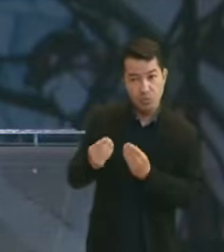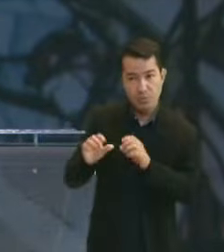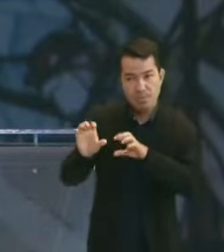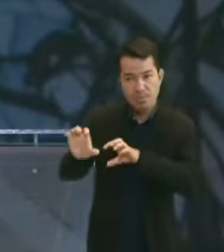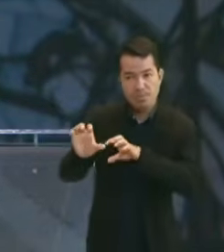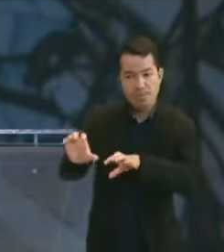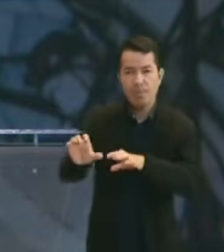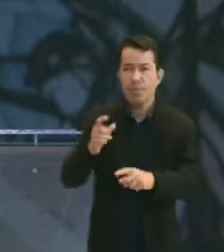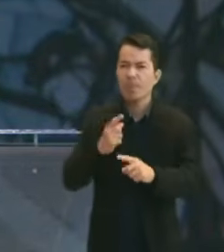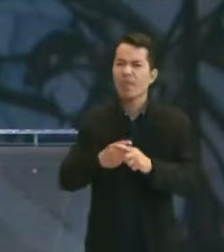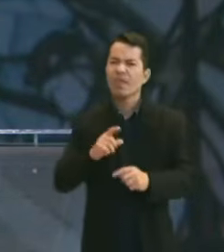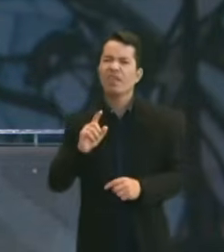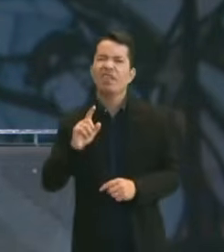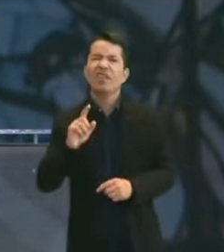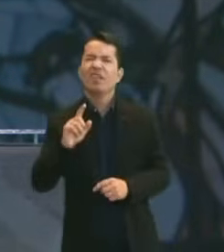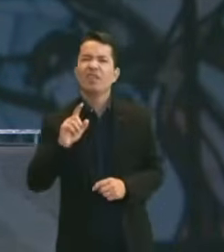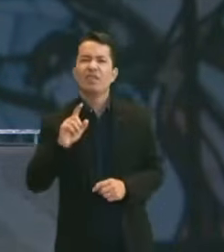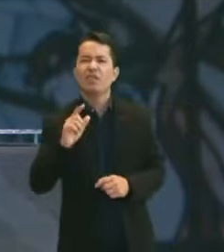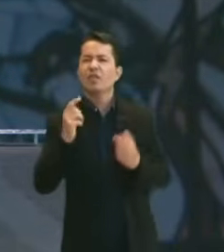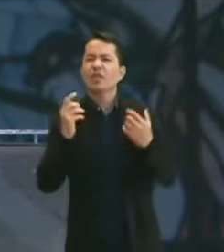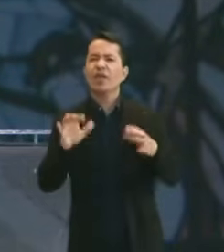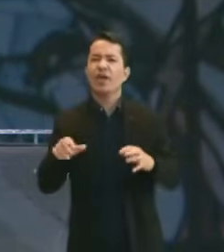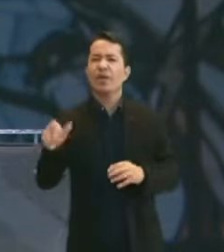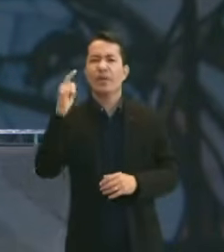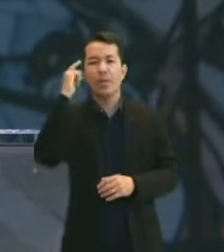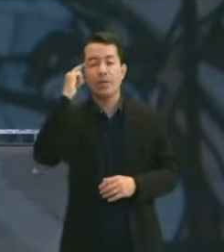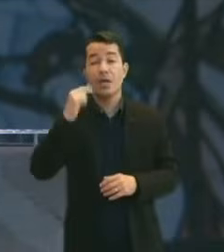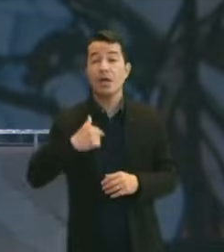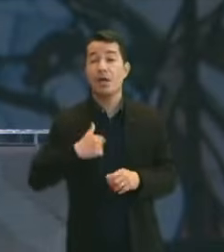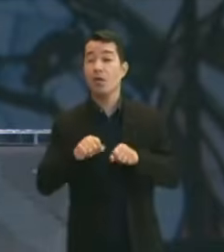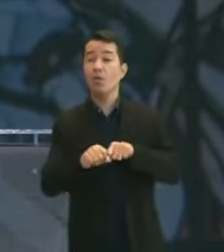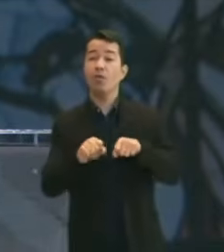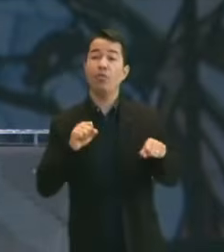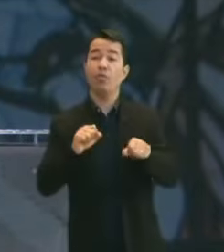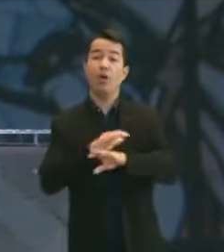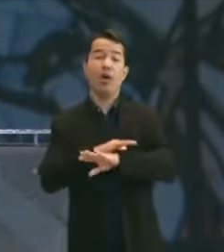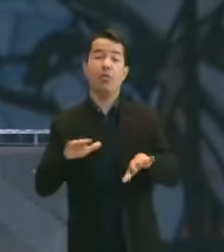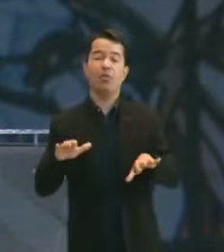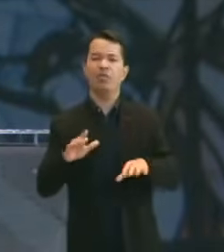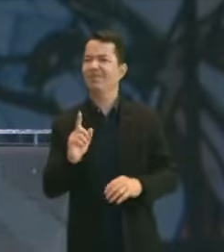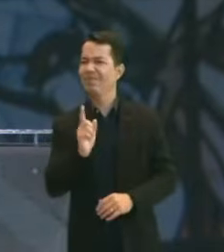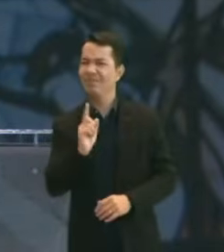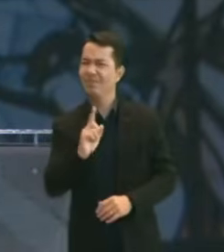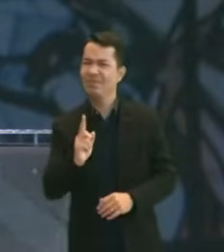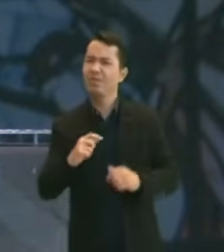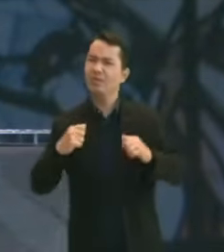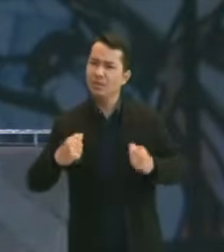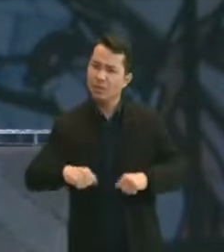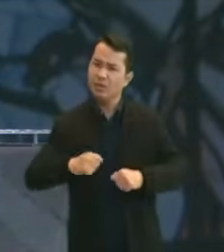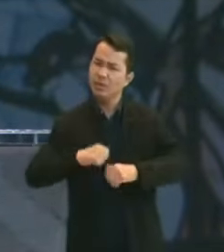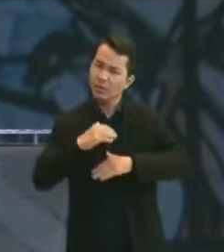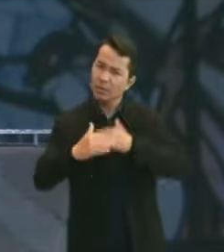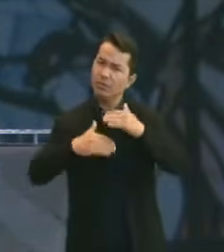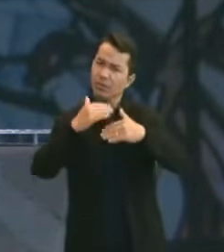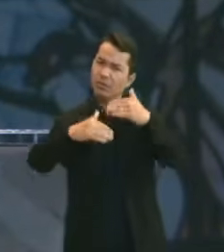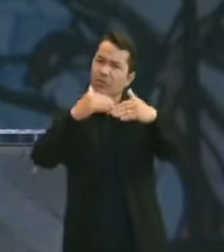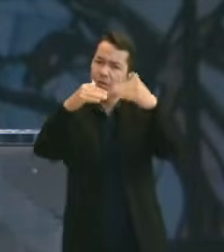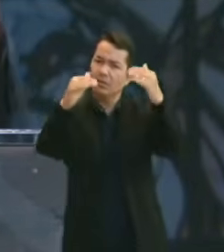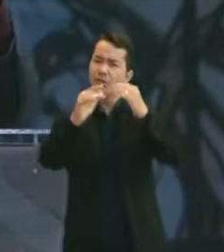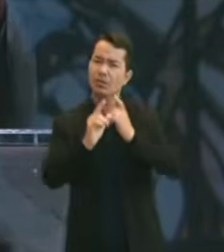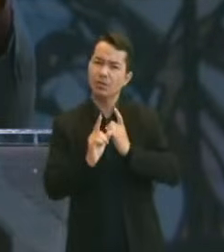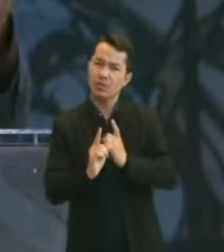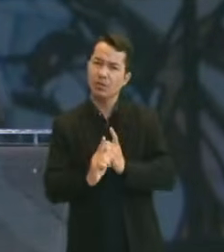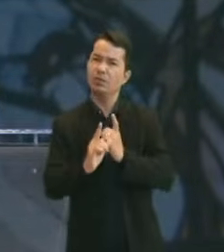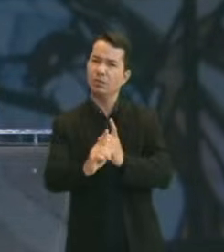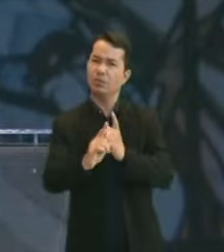pareça uma formatura do discipulado, algo que não vai ter uma continuidade, mas que ele perceba que o discipulado há uma continuidade nisso,